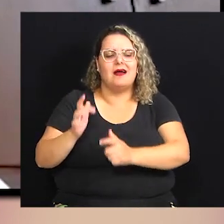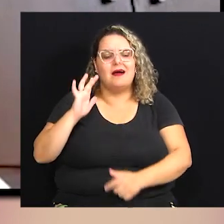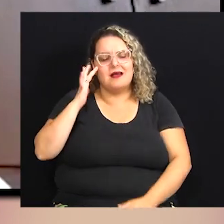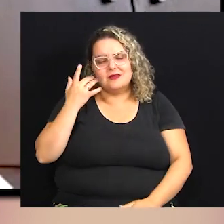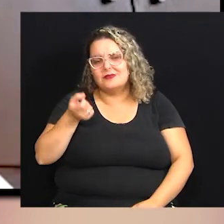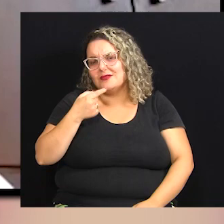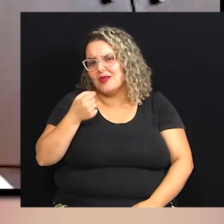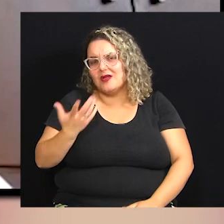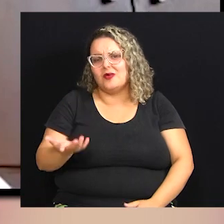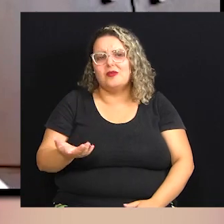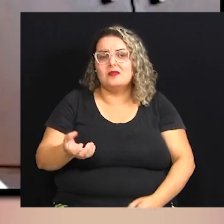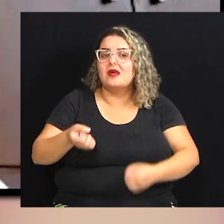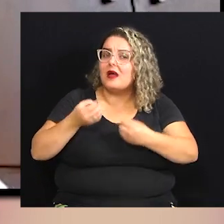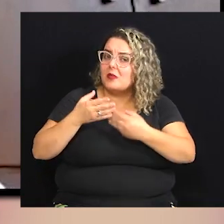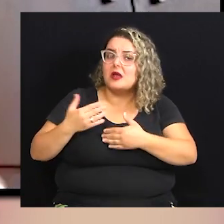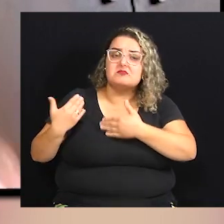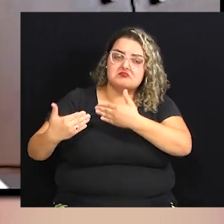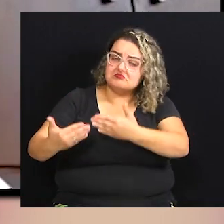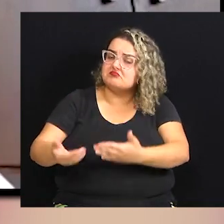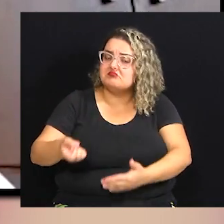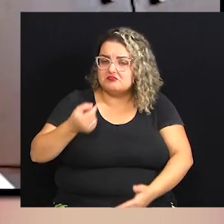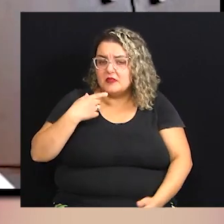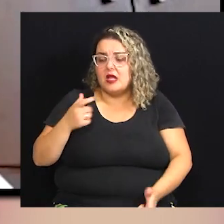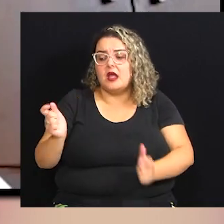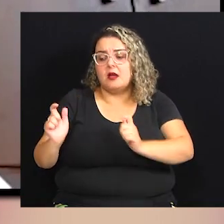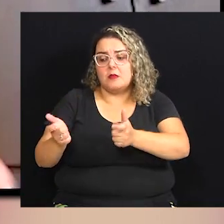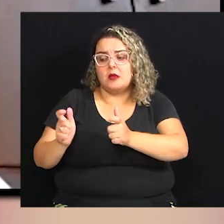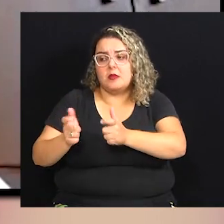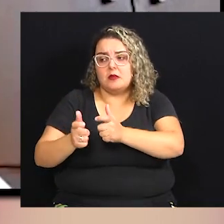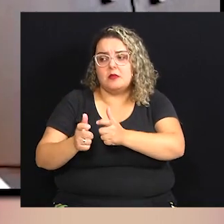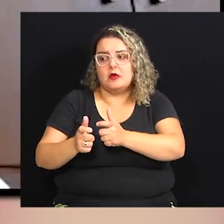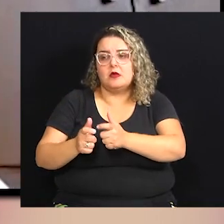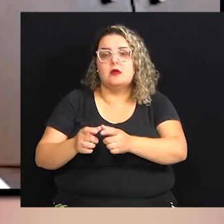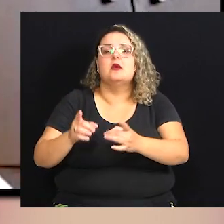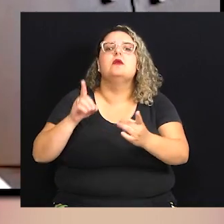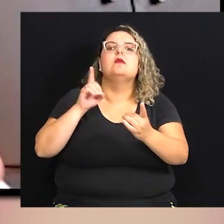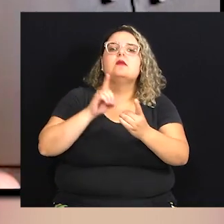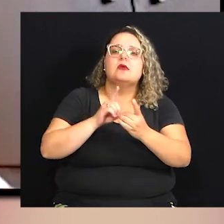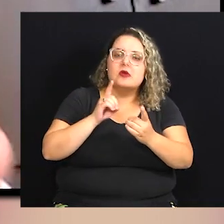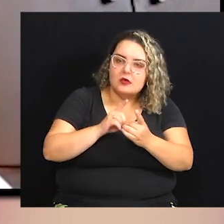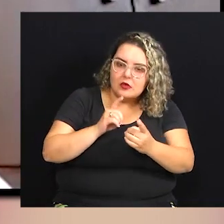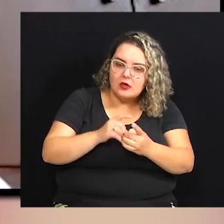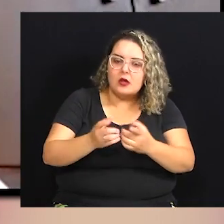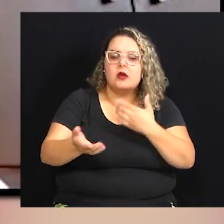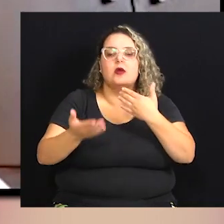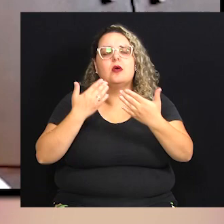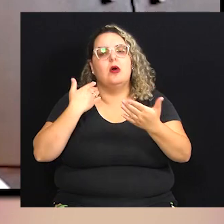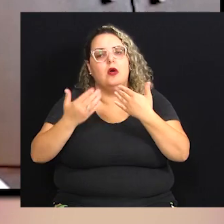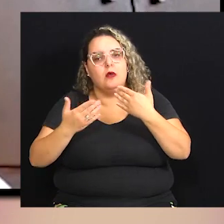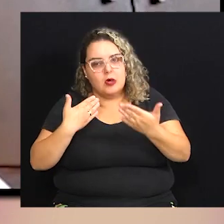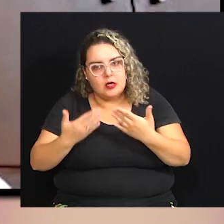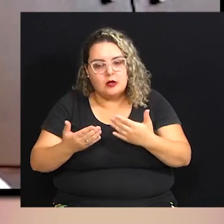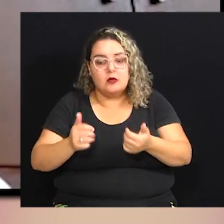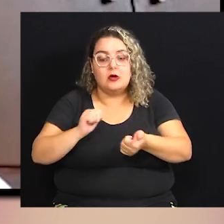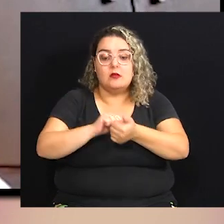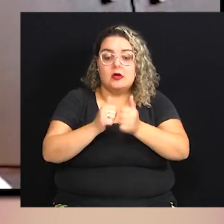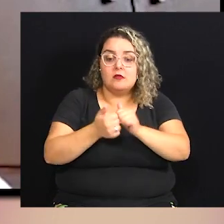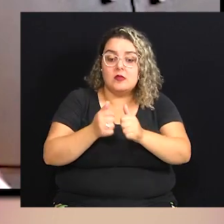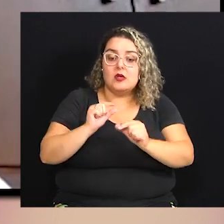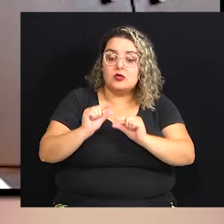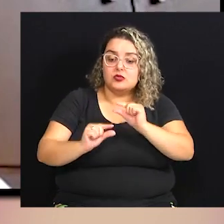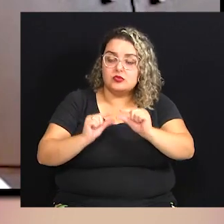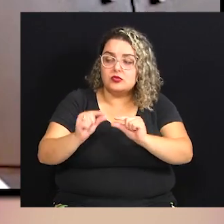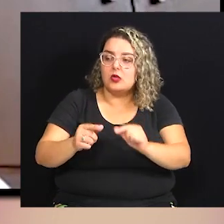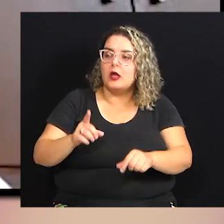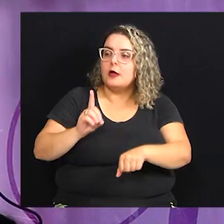acha que está tomando muito remédio, ou então está muito bem há muito tempo com aquela dose, quer tentar reduzir, vai na consulta, a gente conversa e vai